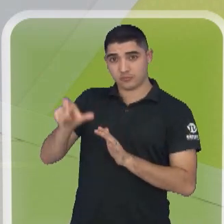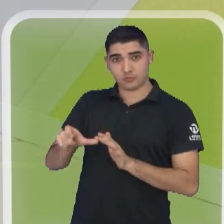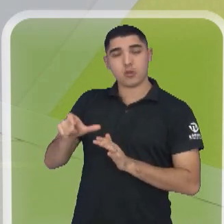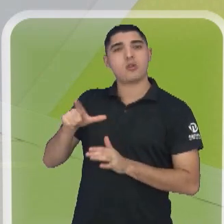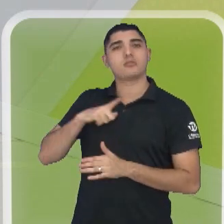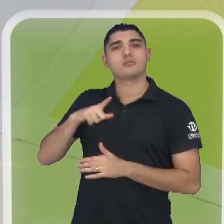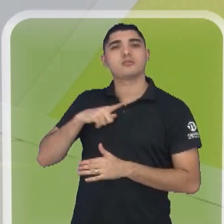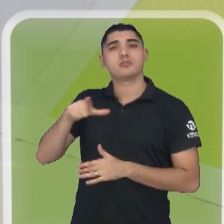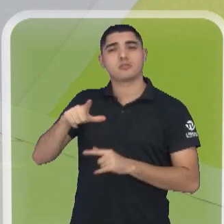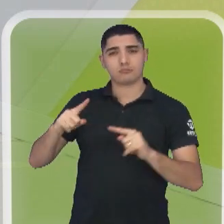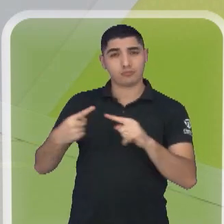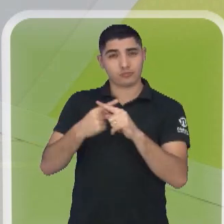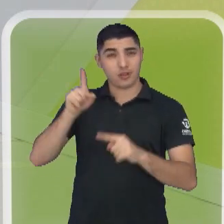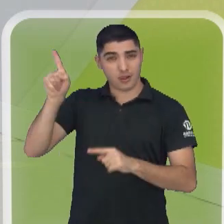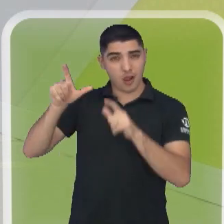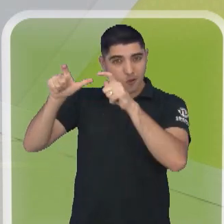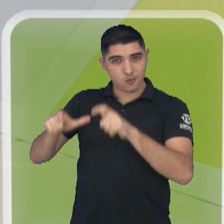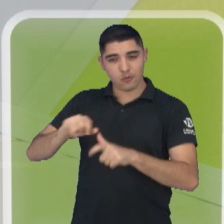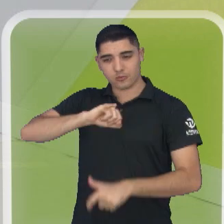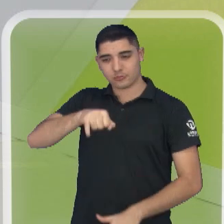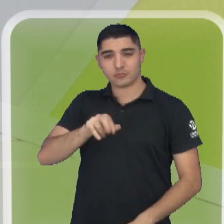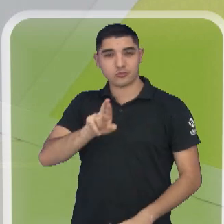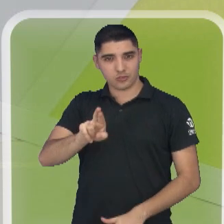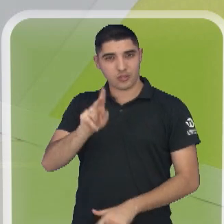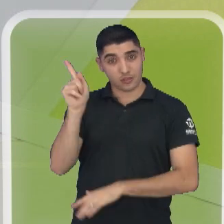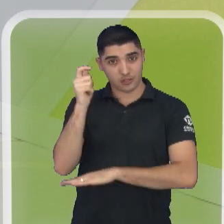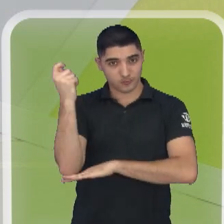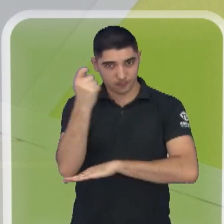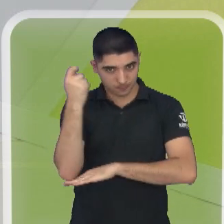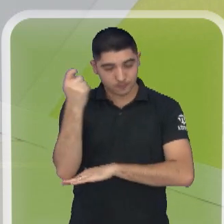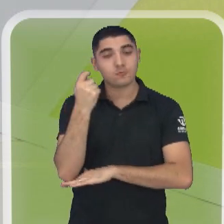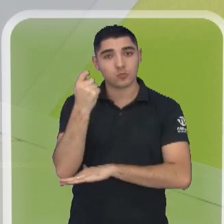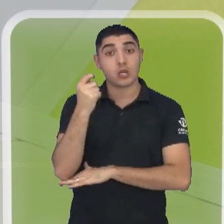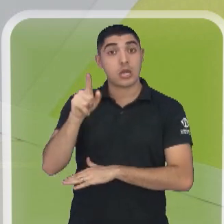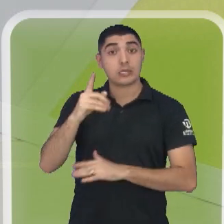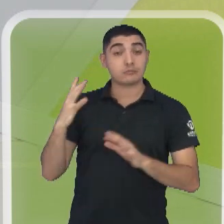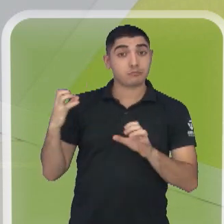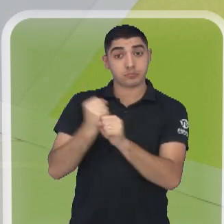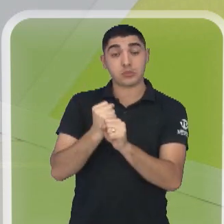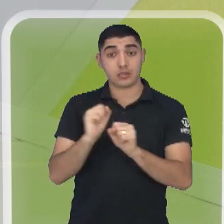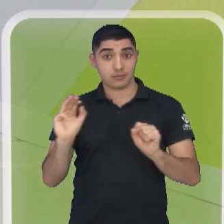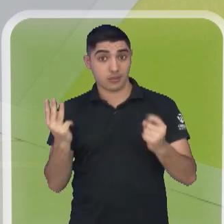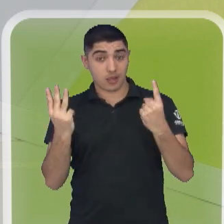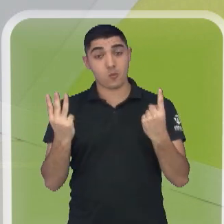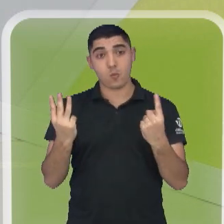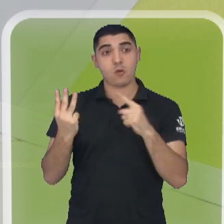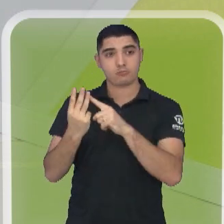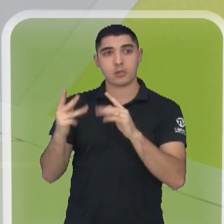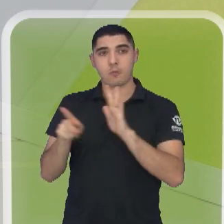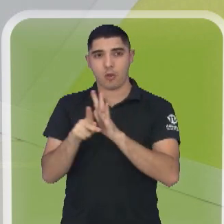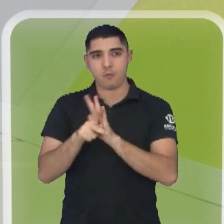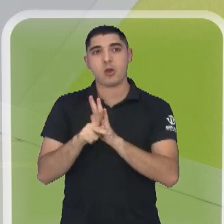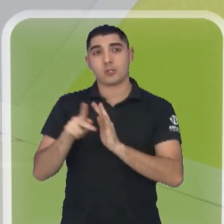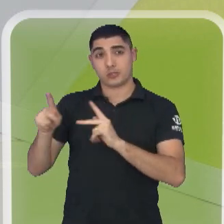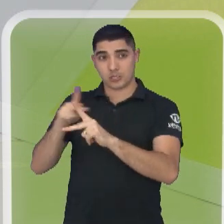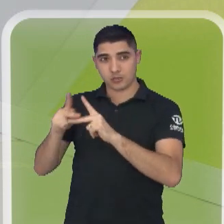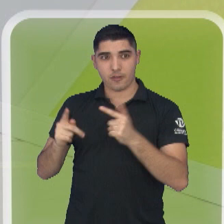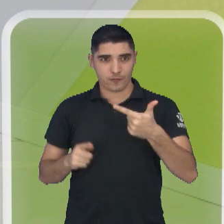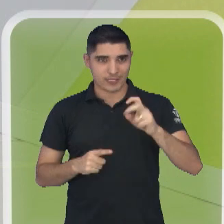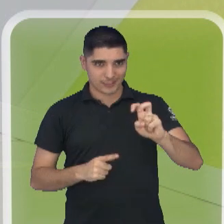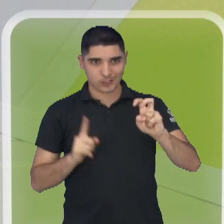na Arena Jaraguá, em Jaraguá do Sul, Santa Catarina, pelo placar de 3-7-1, com parciais de 25-18,